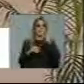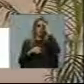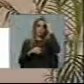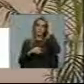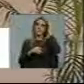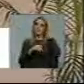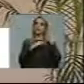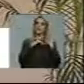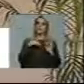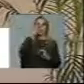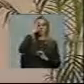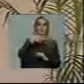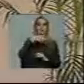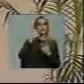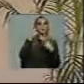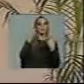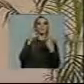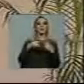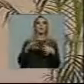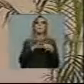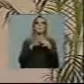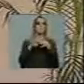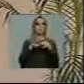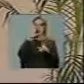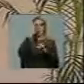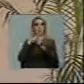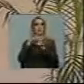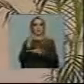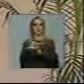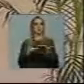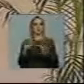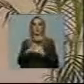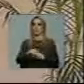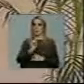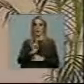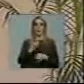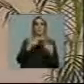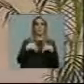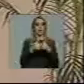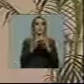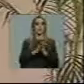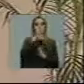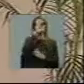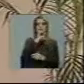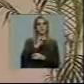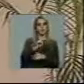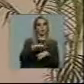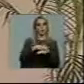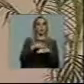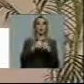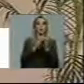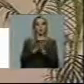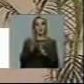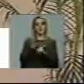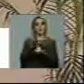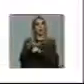nós saibamos, e foi anunciado publicamente, que não se trata de uma parceria para a gestão, mas, de qualquer maneira, toda a governação, toda a